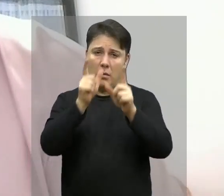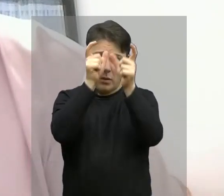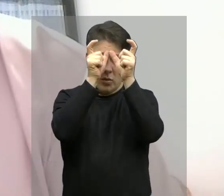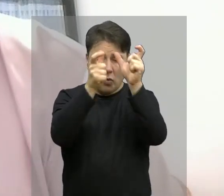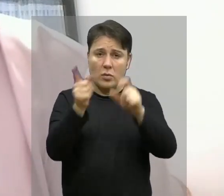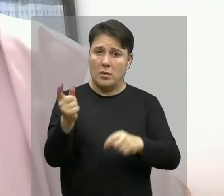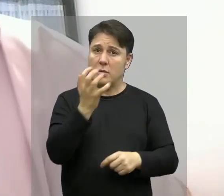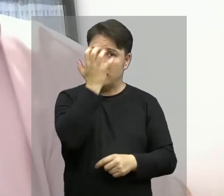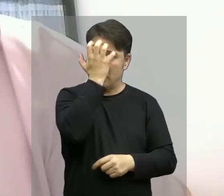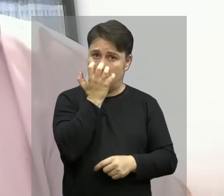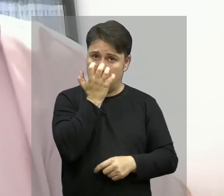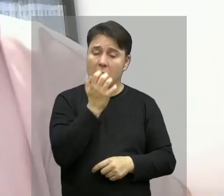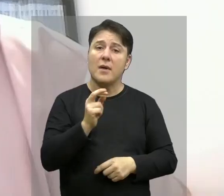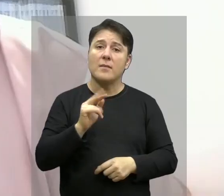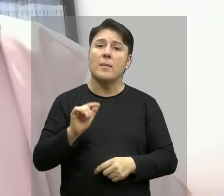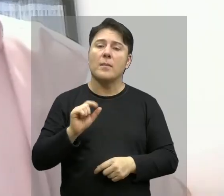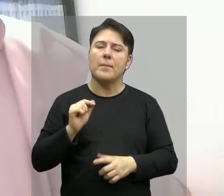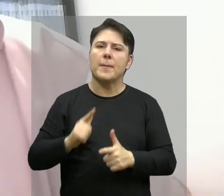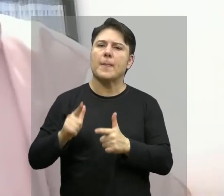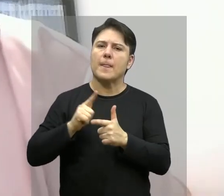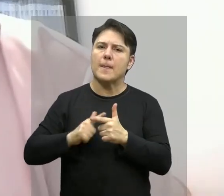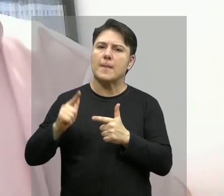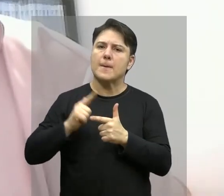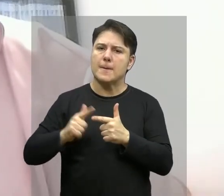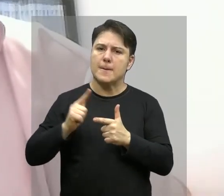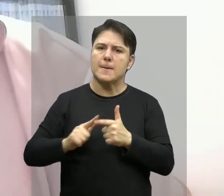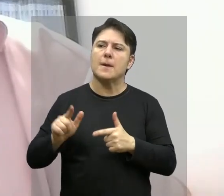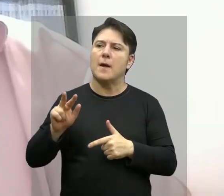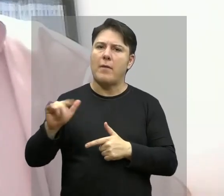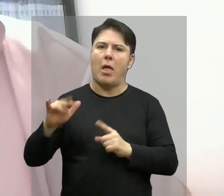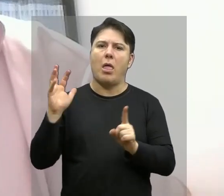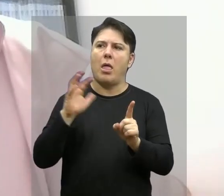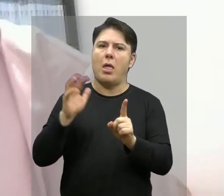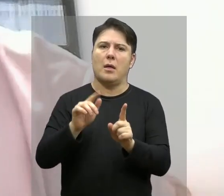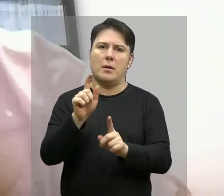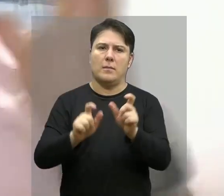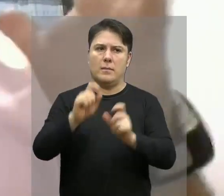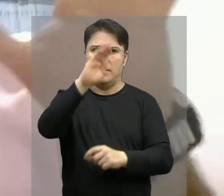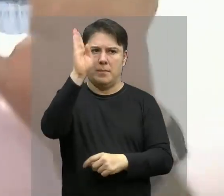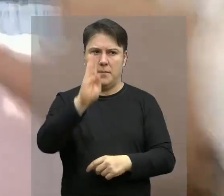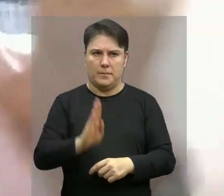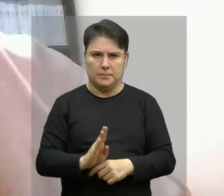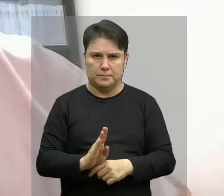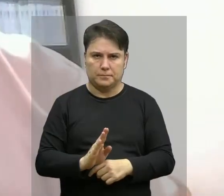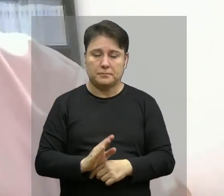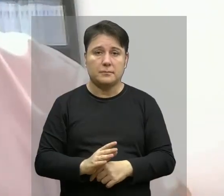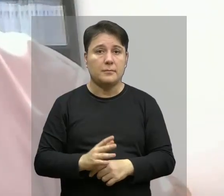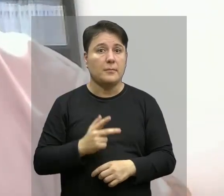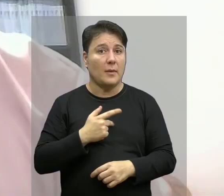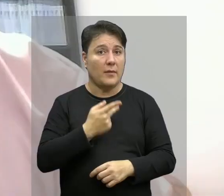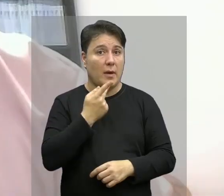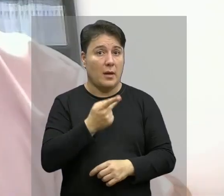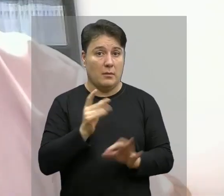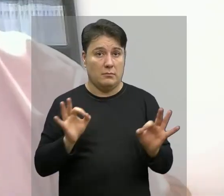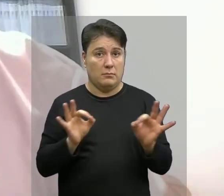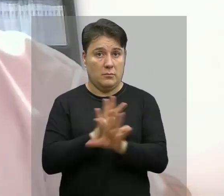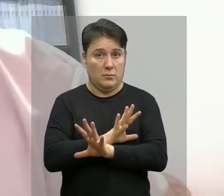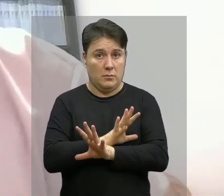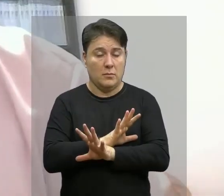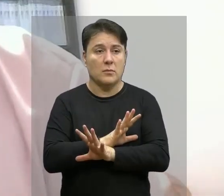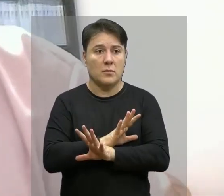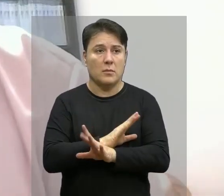muito sério e que vem acometendo cada vez mais a população brasileira. Eu acho que eu posso parar aqui nessa fala, eu acho que já